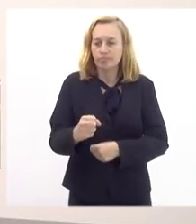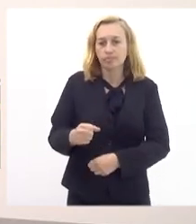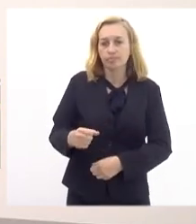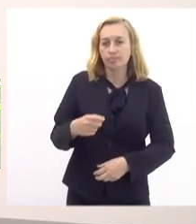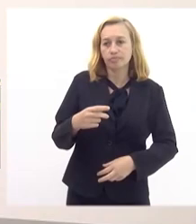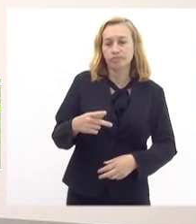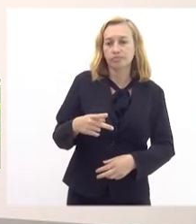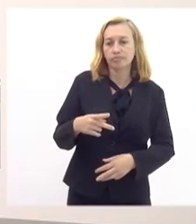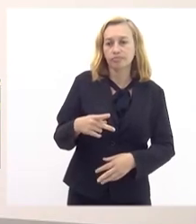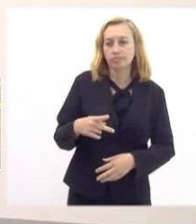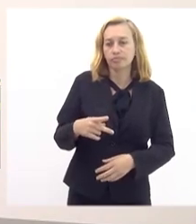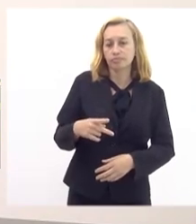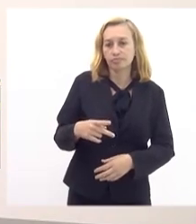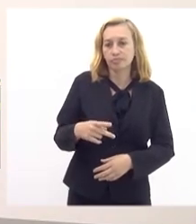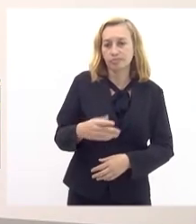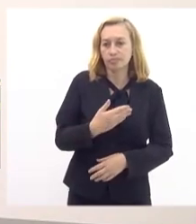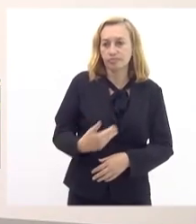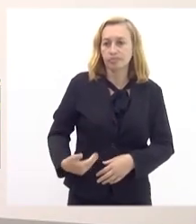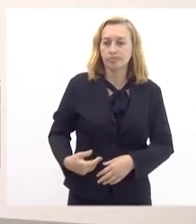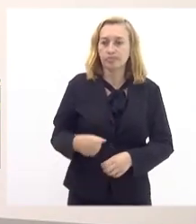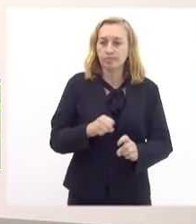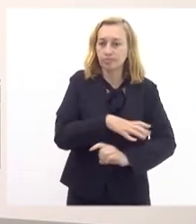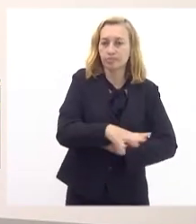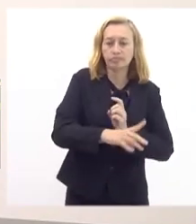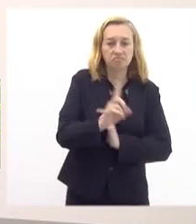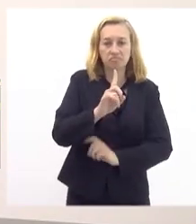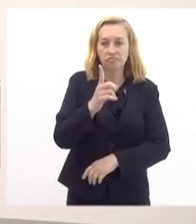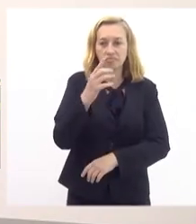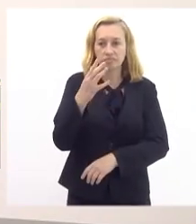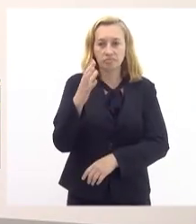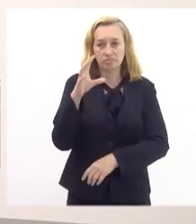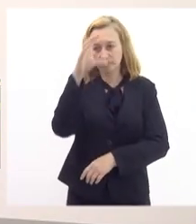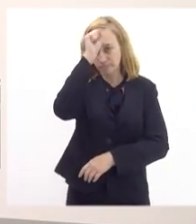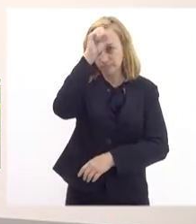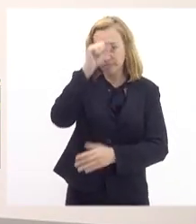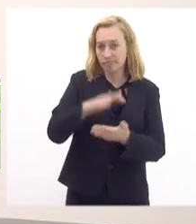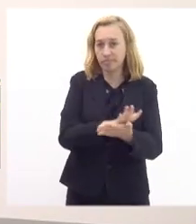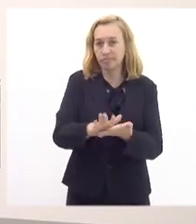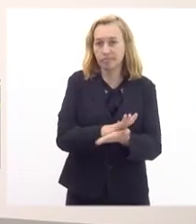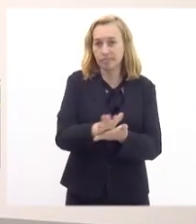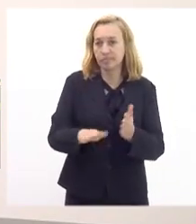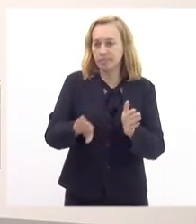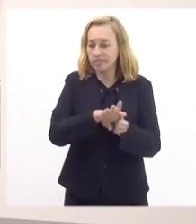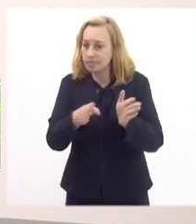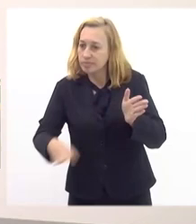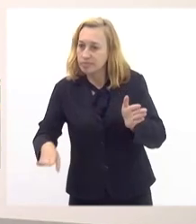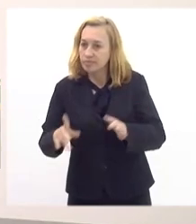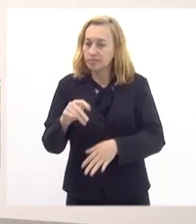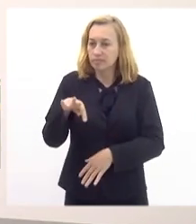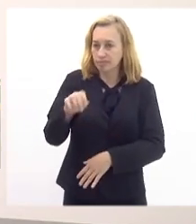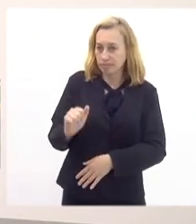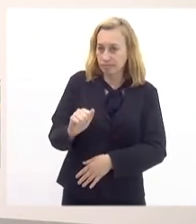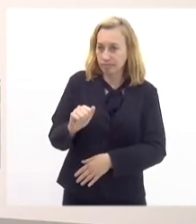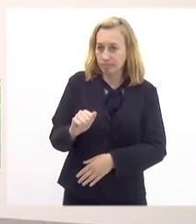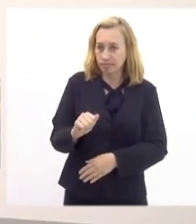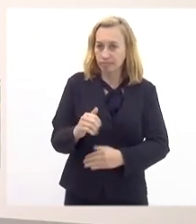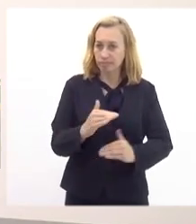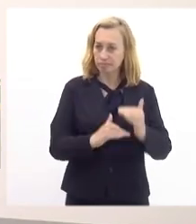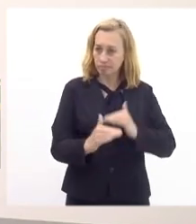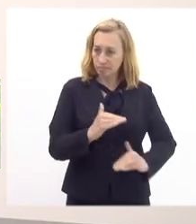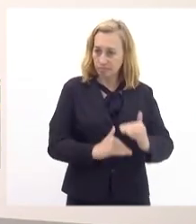mais o poder público parece que não aprendeu com a Baía de Guanabara ou seja degradação ambiental